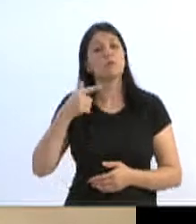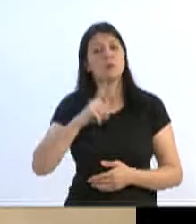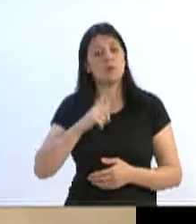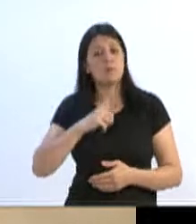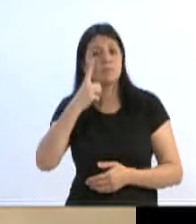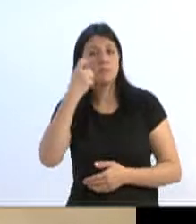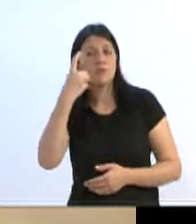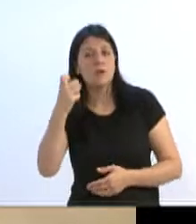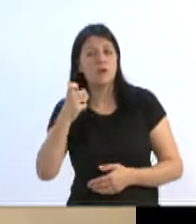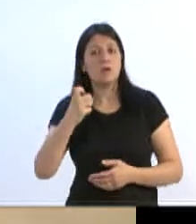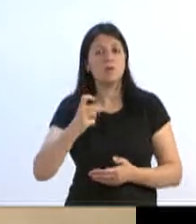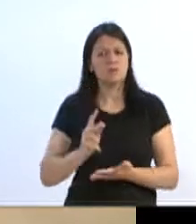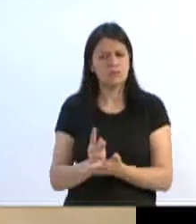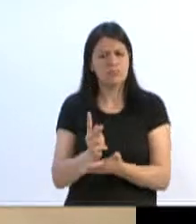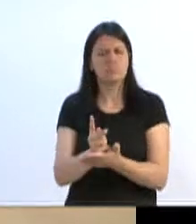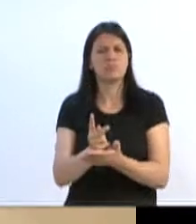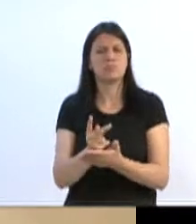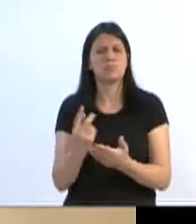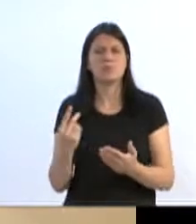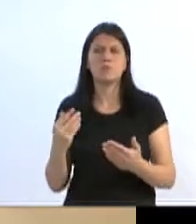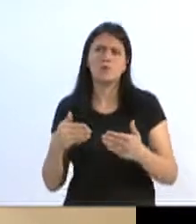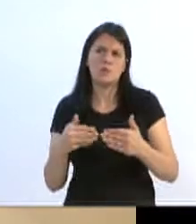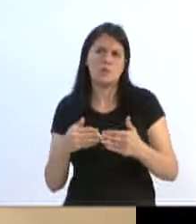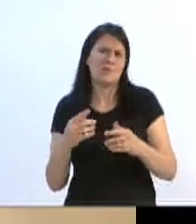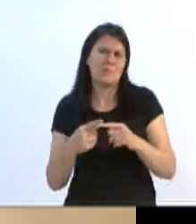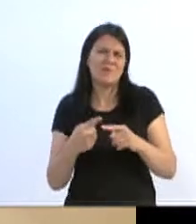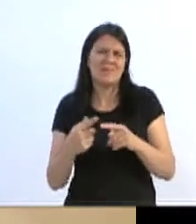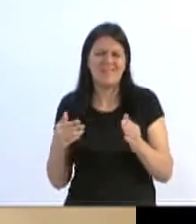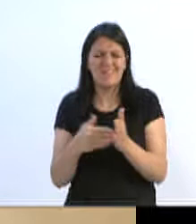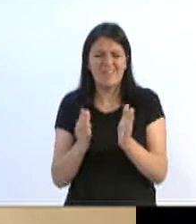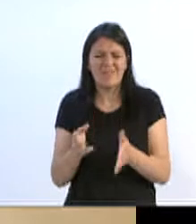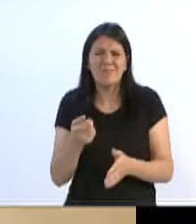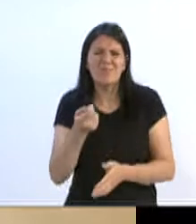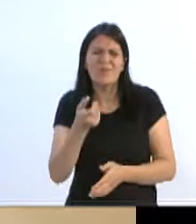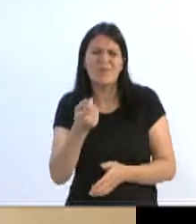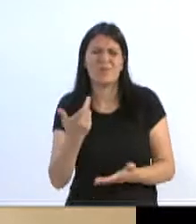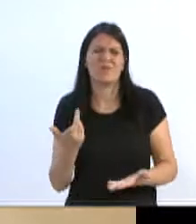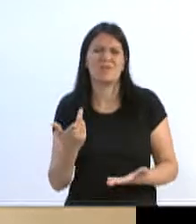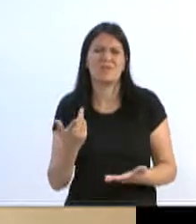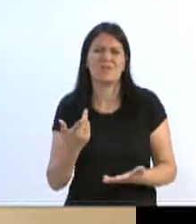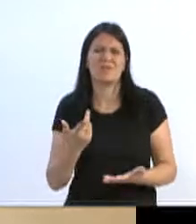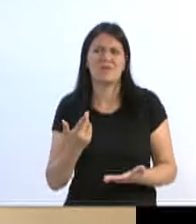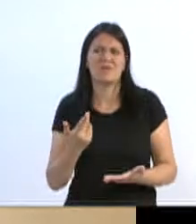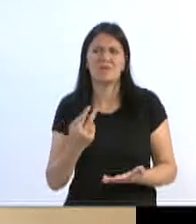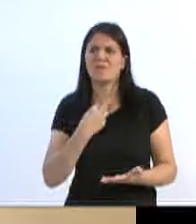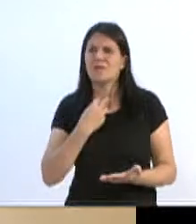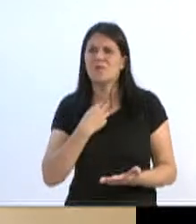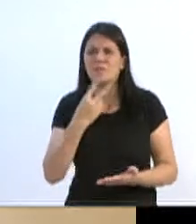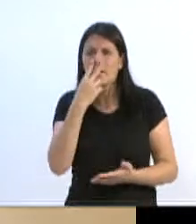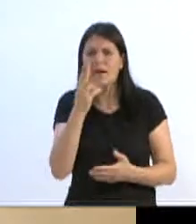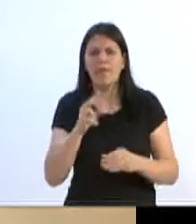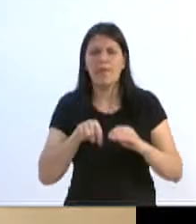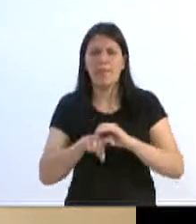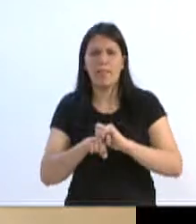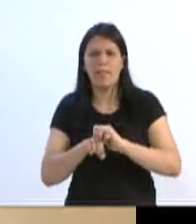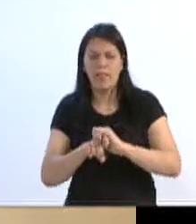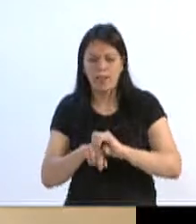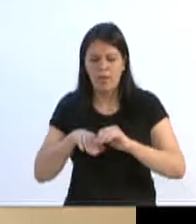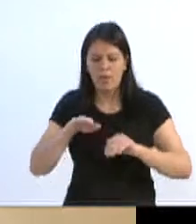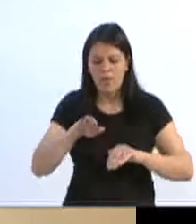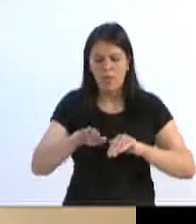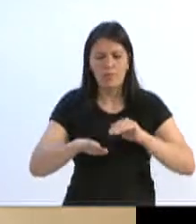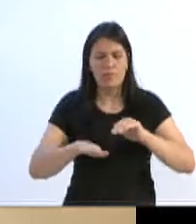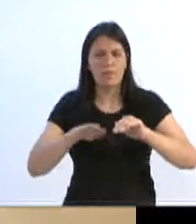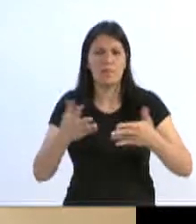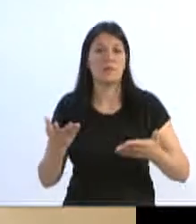as coisas andarem concordando que até hoje é muito pouco se fez nessa área que não é admissível andarmos a passos de tartaruga sem buscar agilizar as soluções